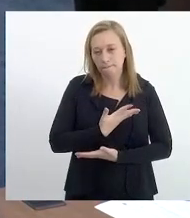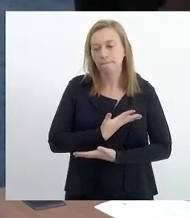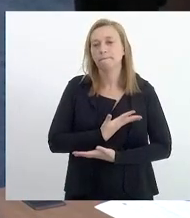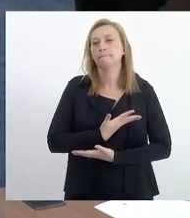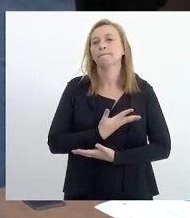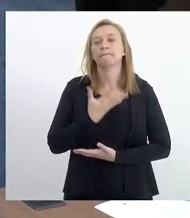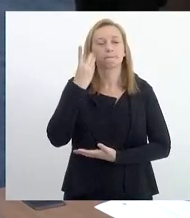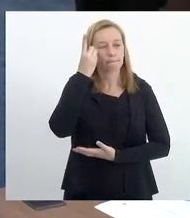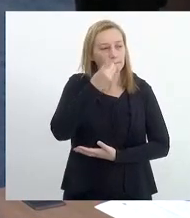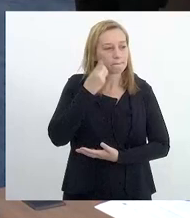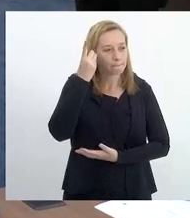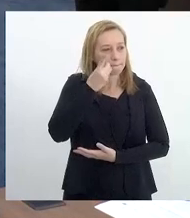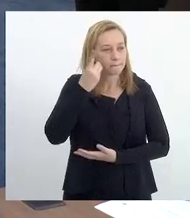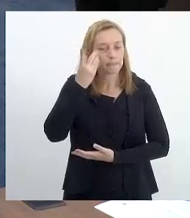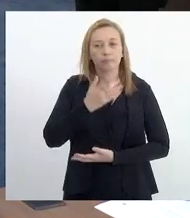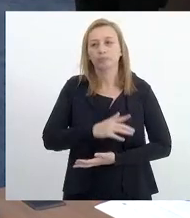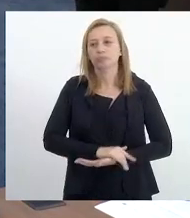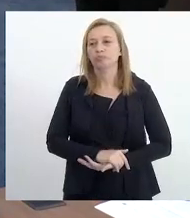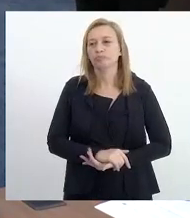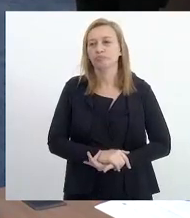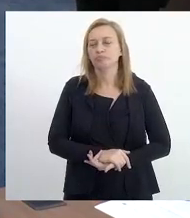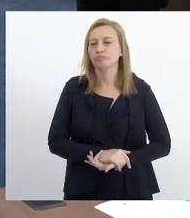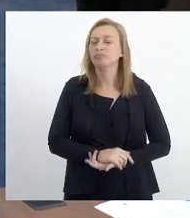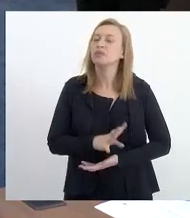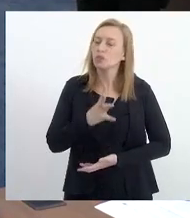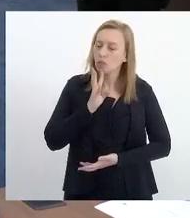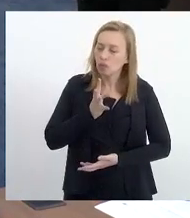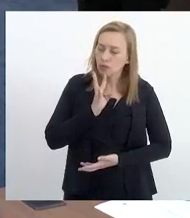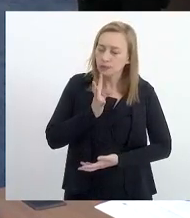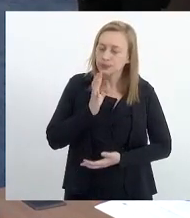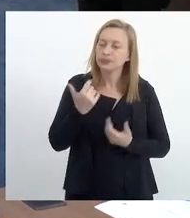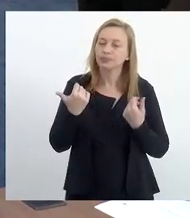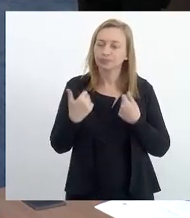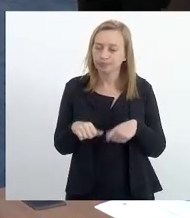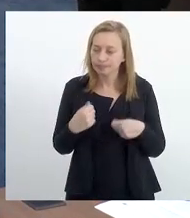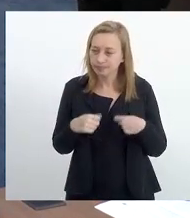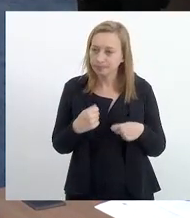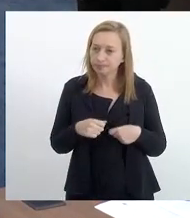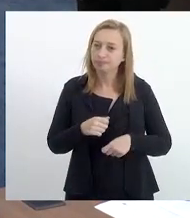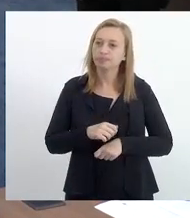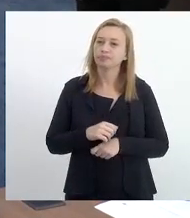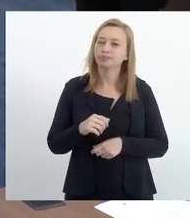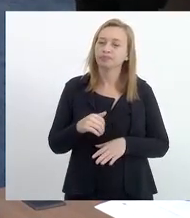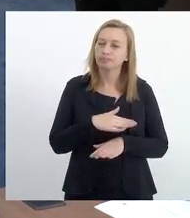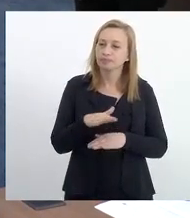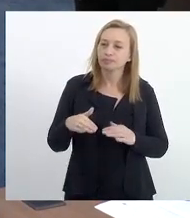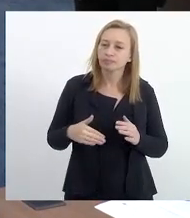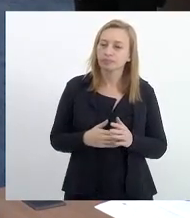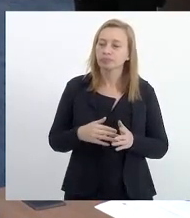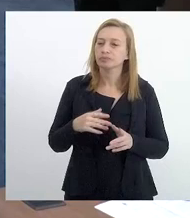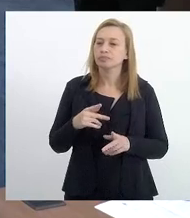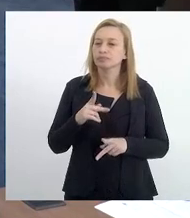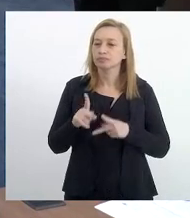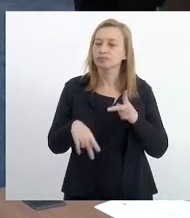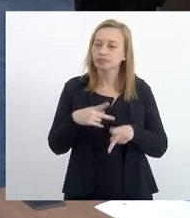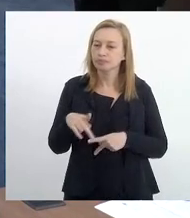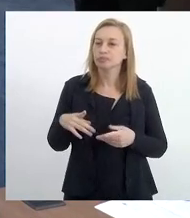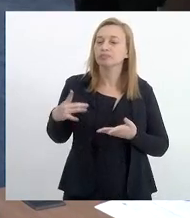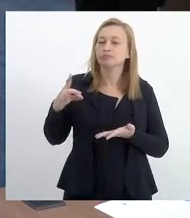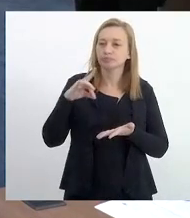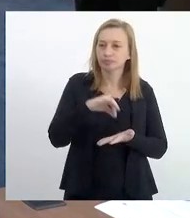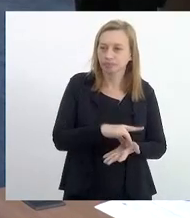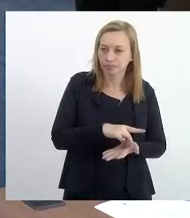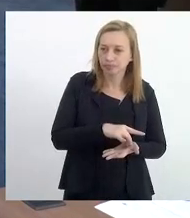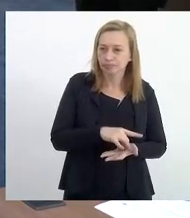colegas deputados e deputadas que conhecem a necessidade das pessoas da vida real. Não